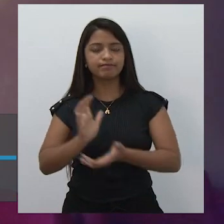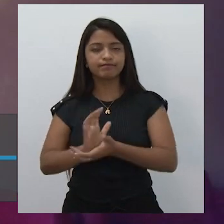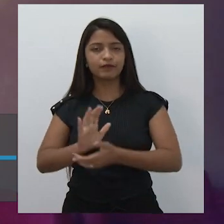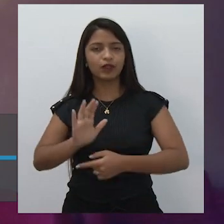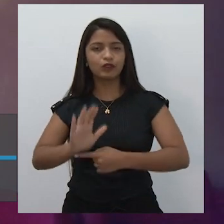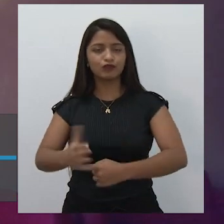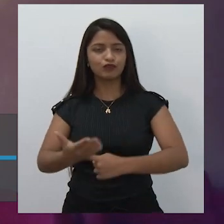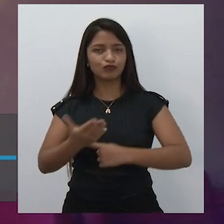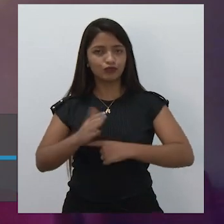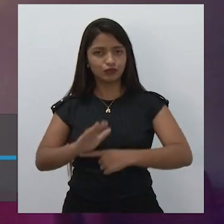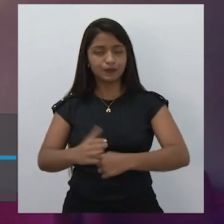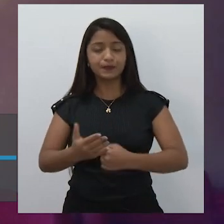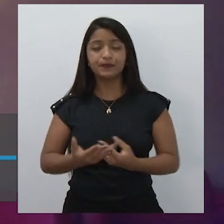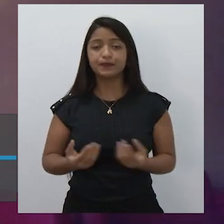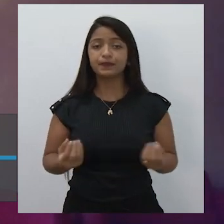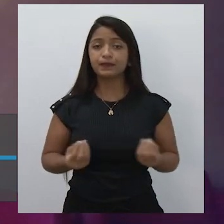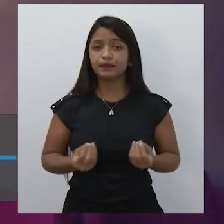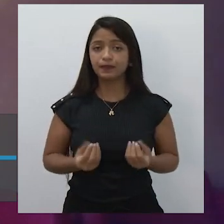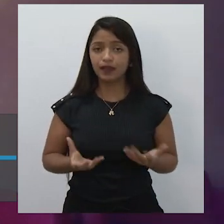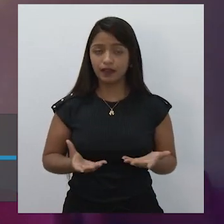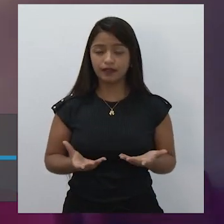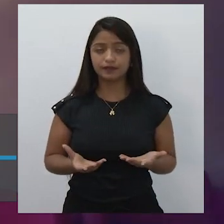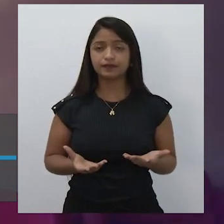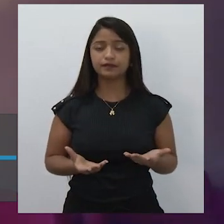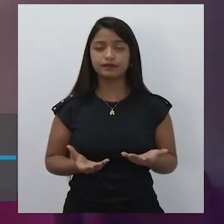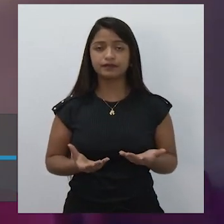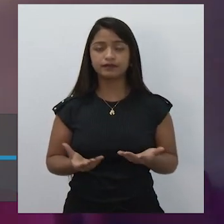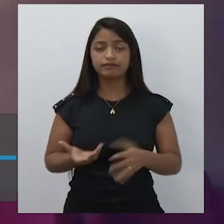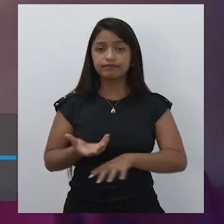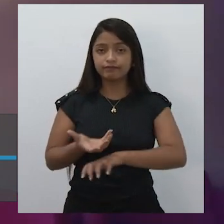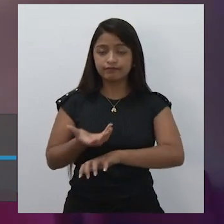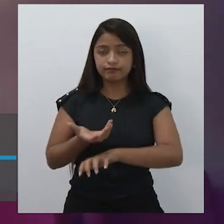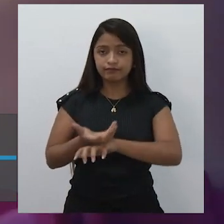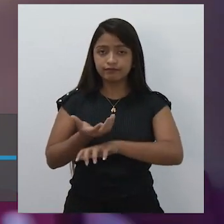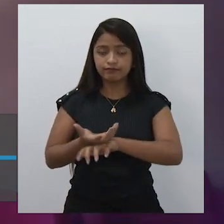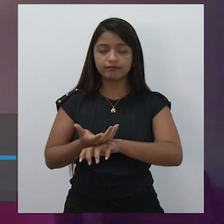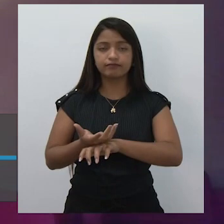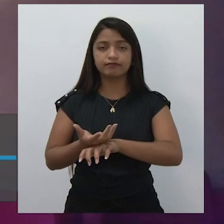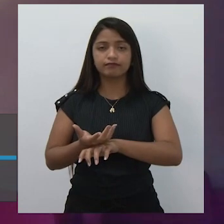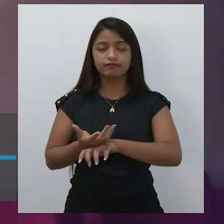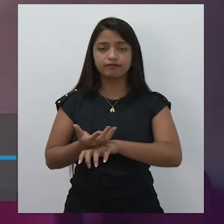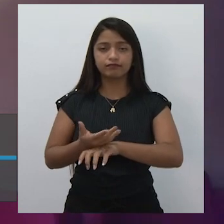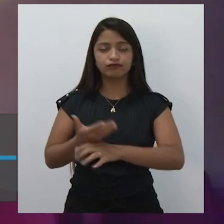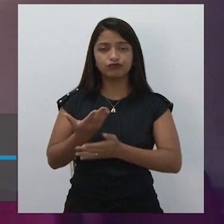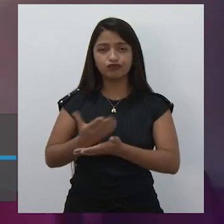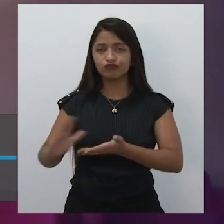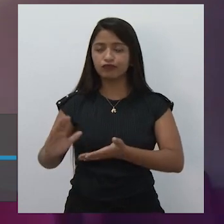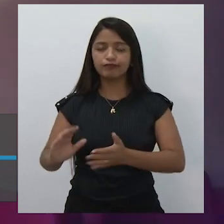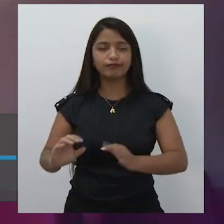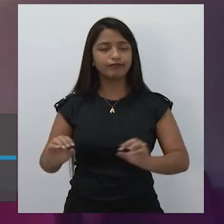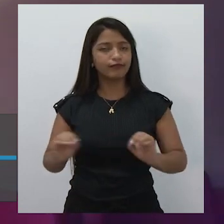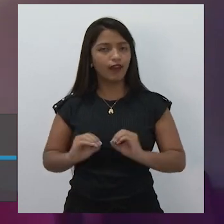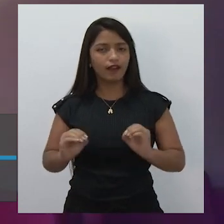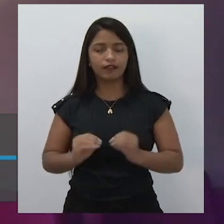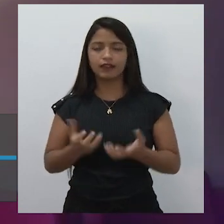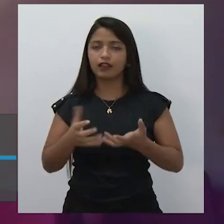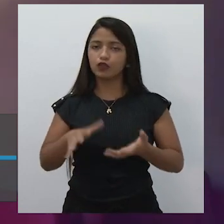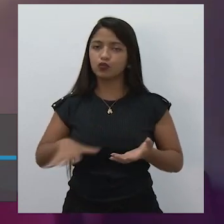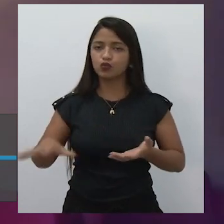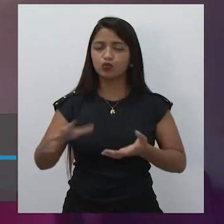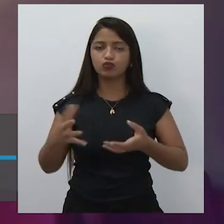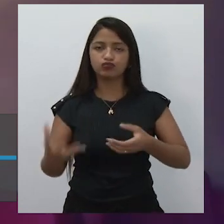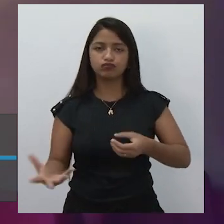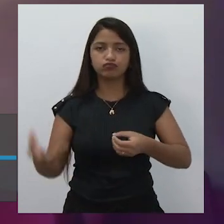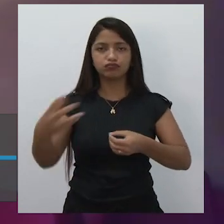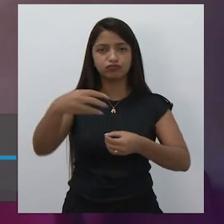outro, para que a gente não deixasse nenhum componente curricular de lado dentro dessa grande área de ciências